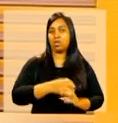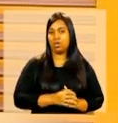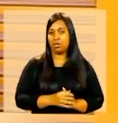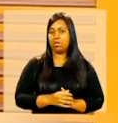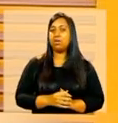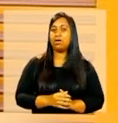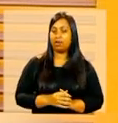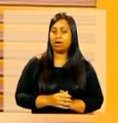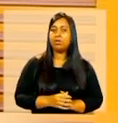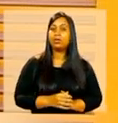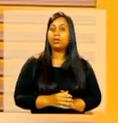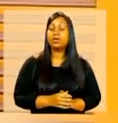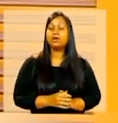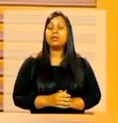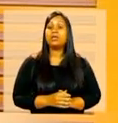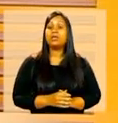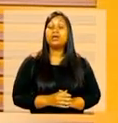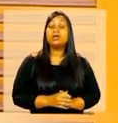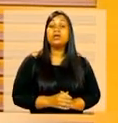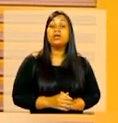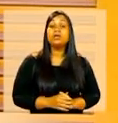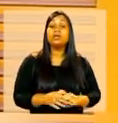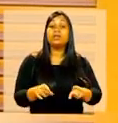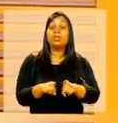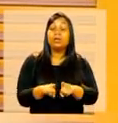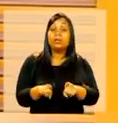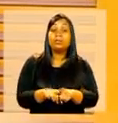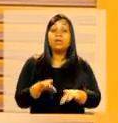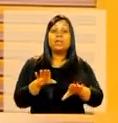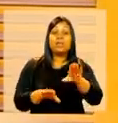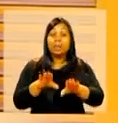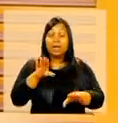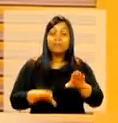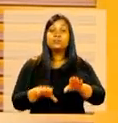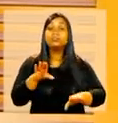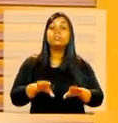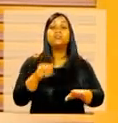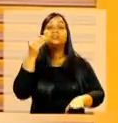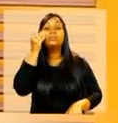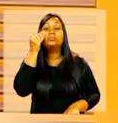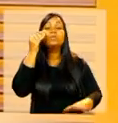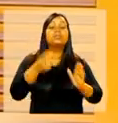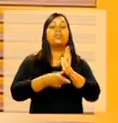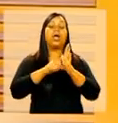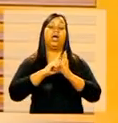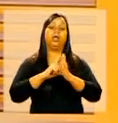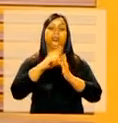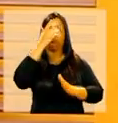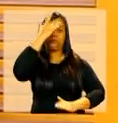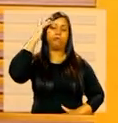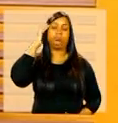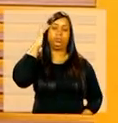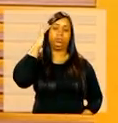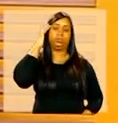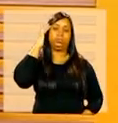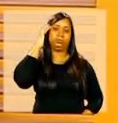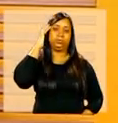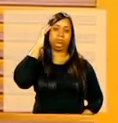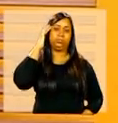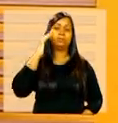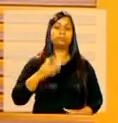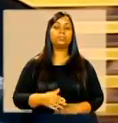autorização dessas visitas e de, às vezes, experimentar antes das pessoas essa experiência que elas vão